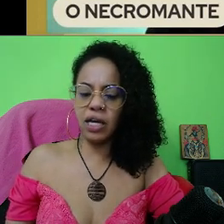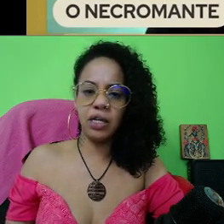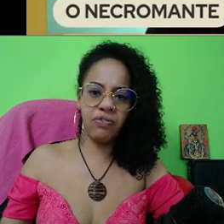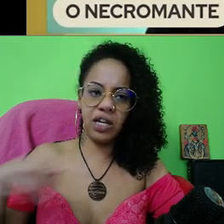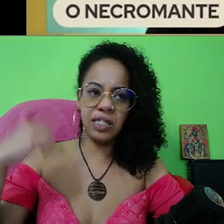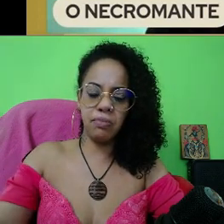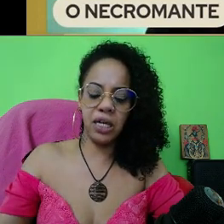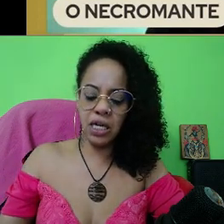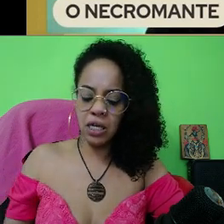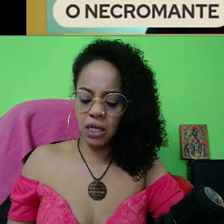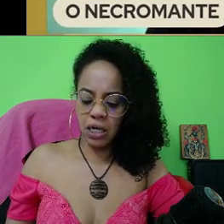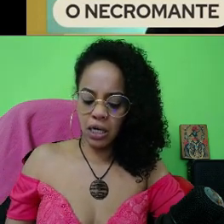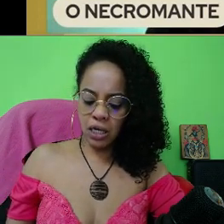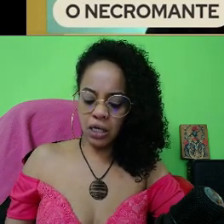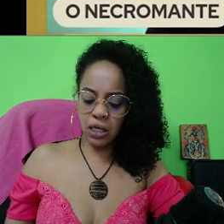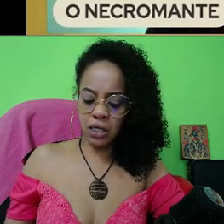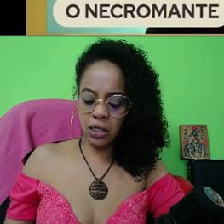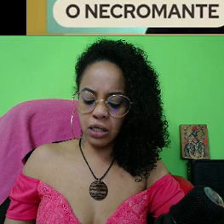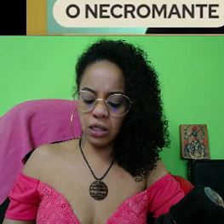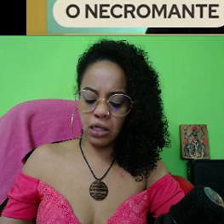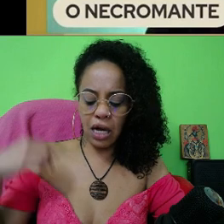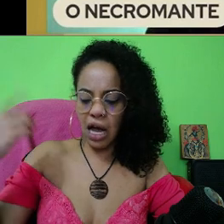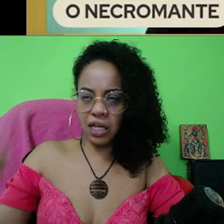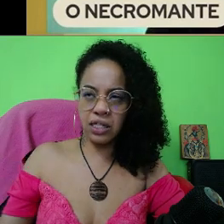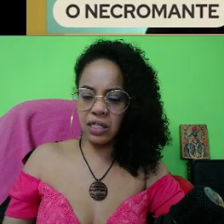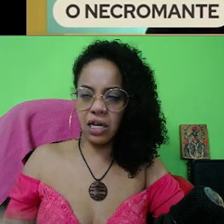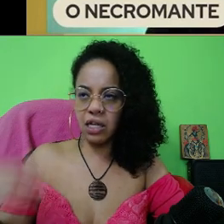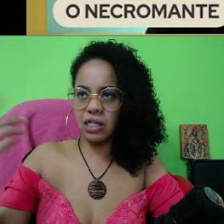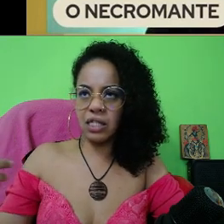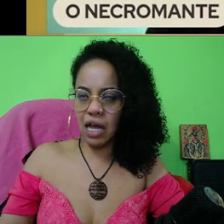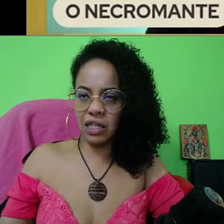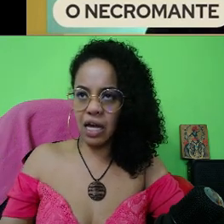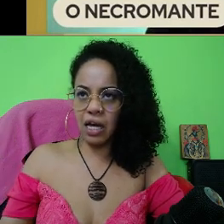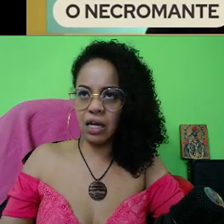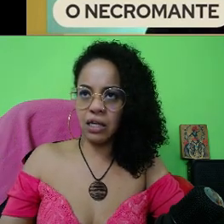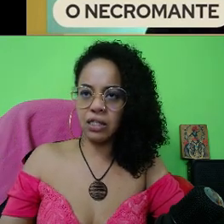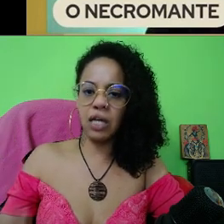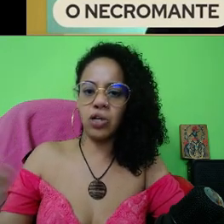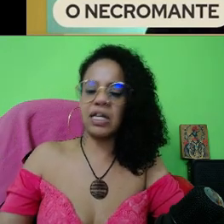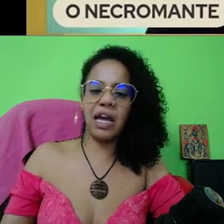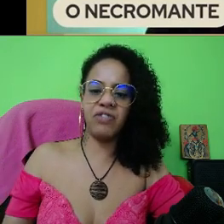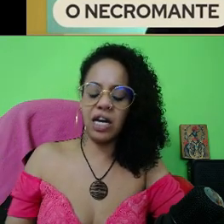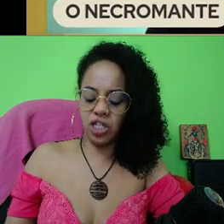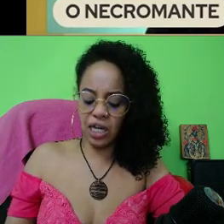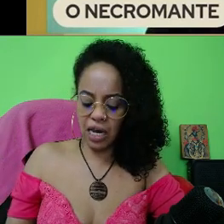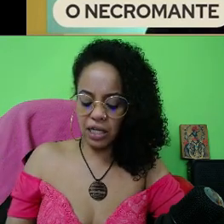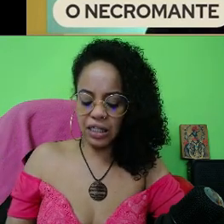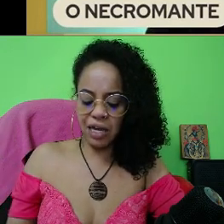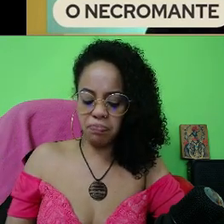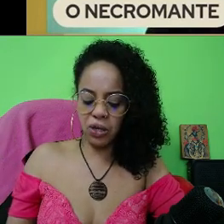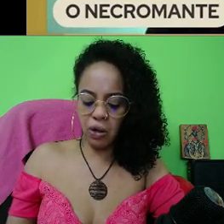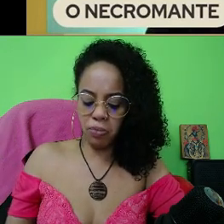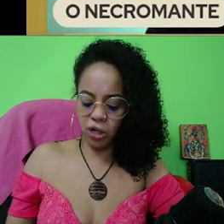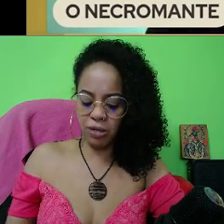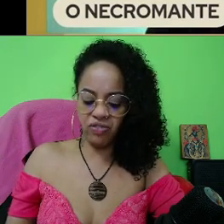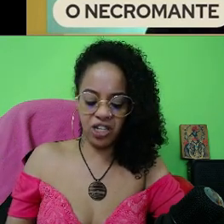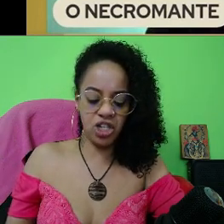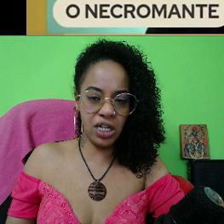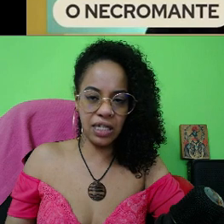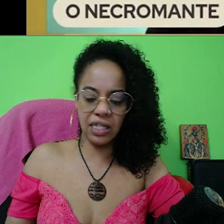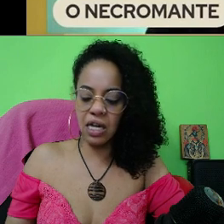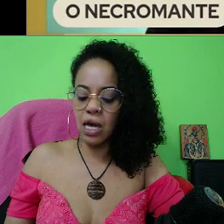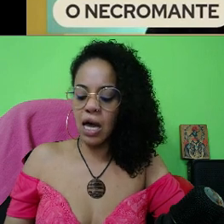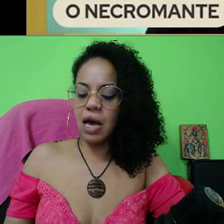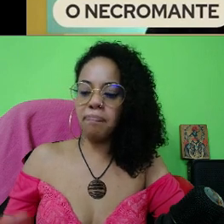de junho né foi a semana quinzena da nossa Live radicalis que repita é um programa